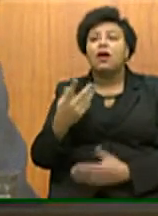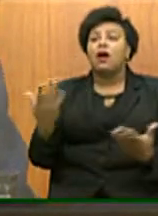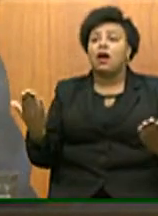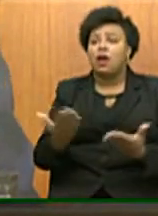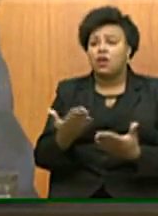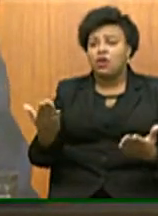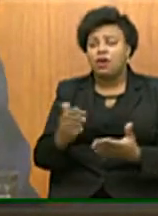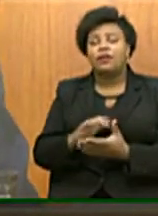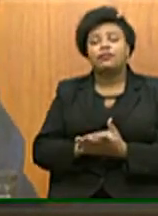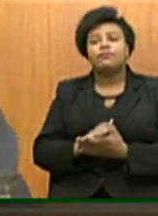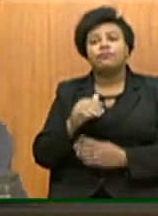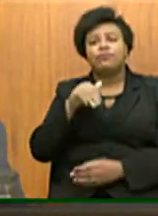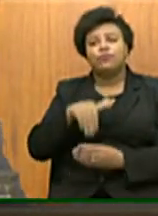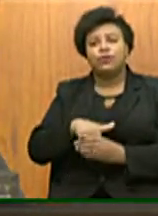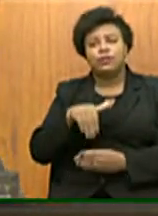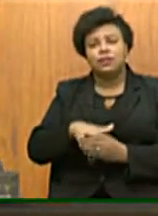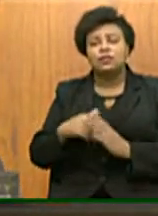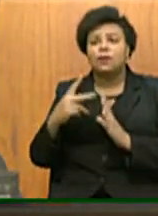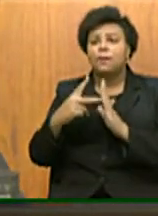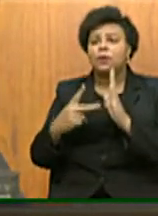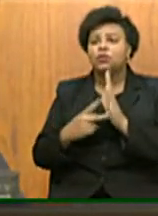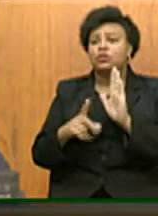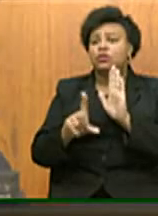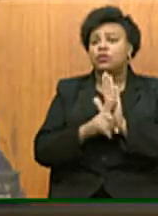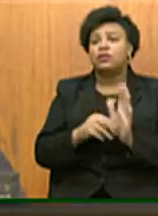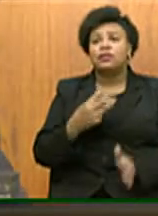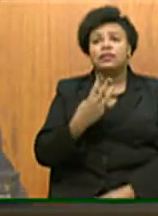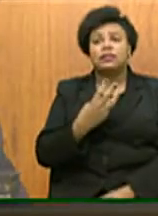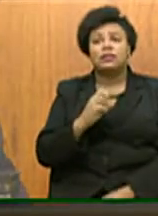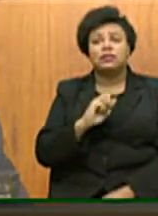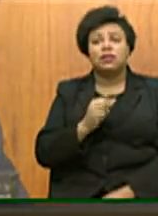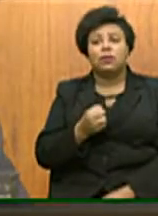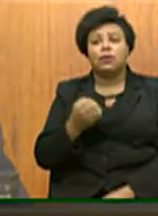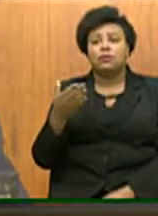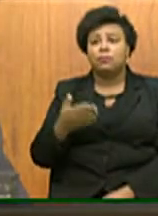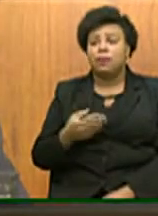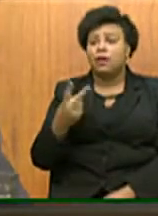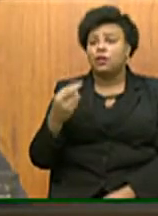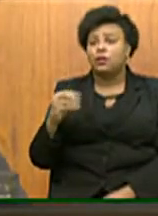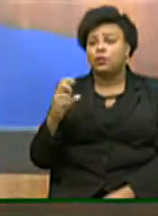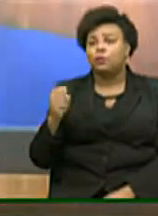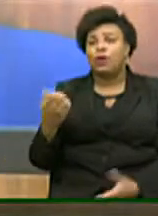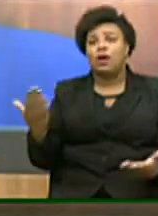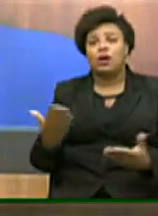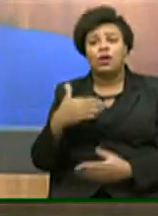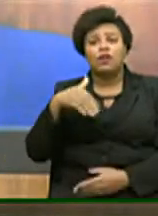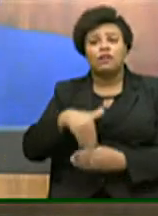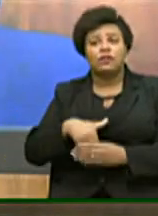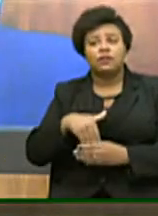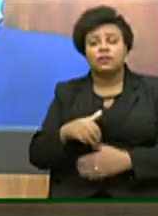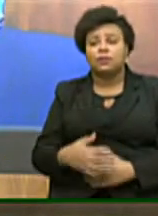passamos à votação do projeto de lei 38/2018. Está em votação.